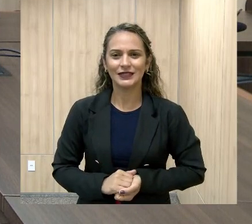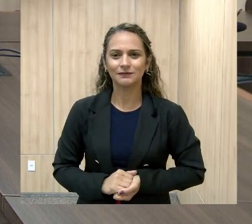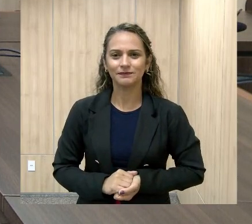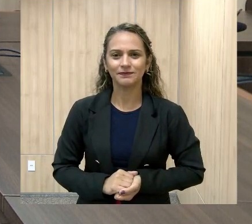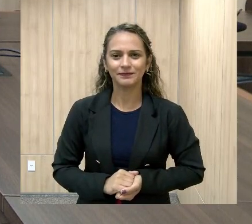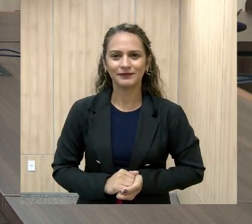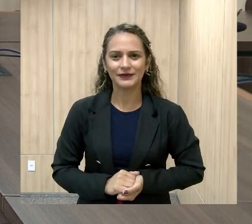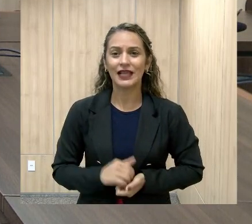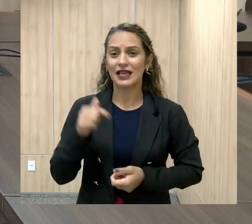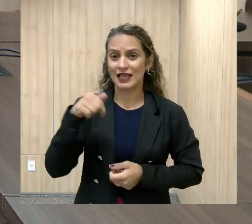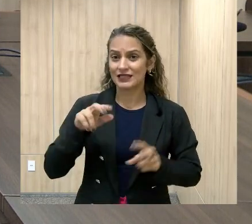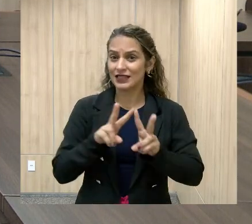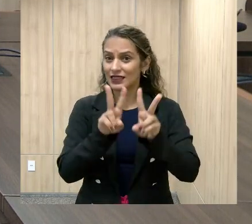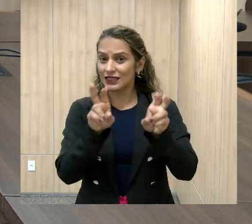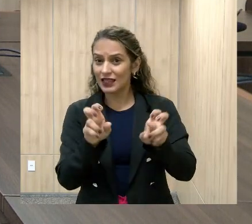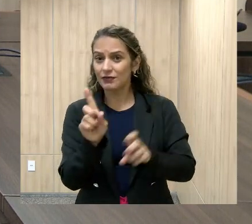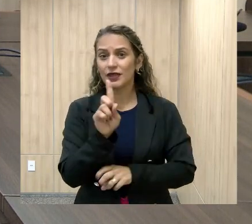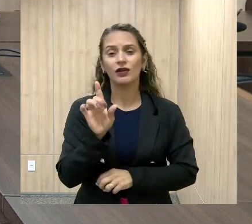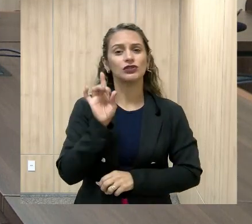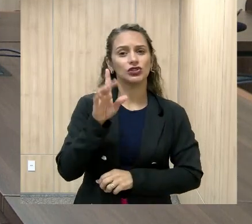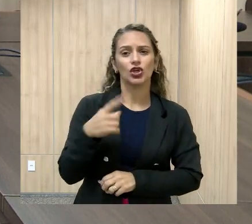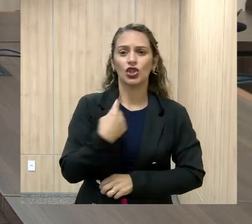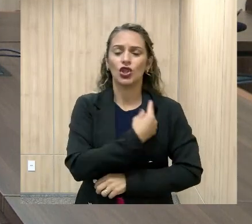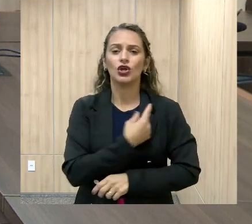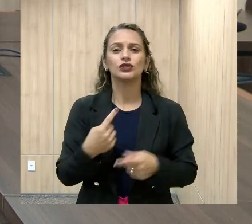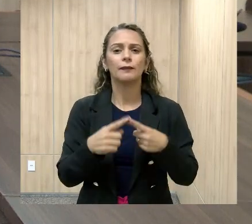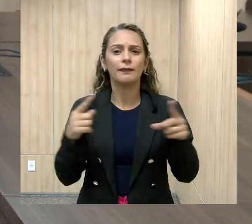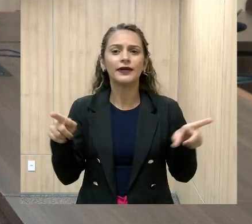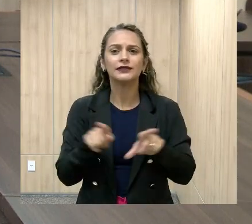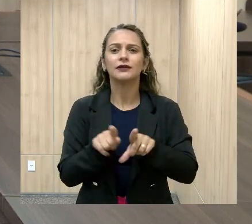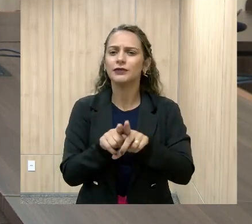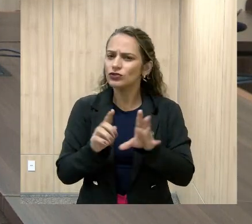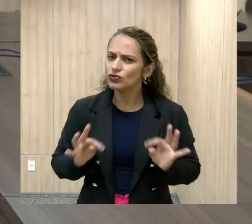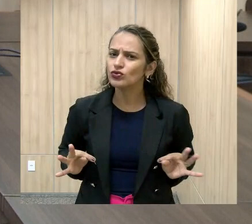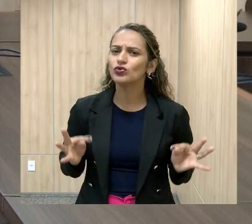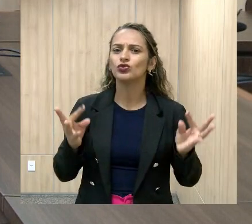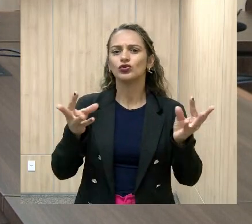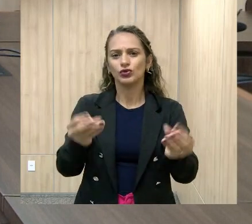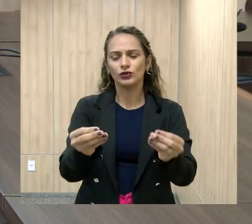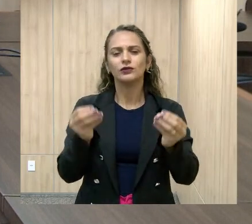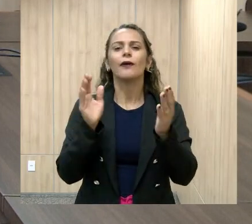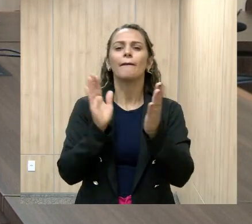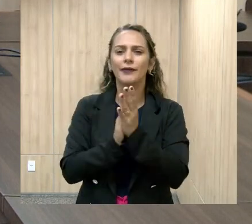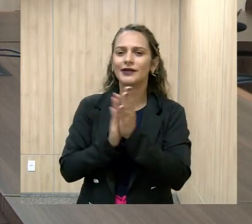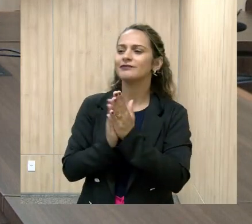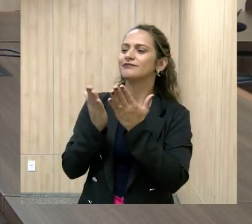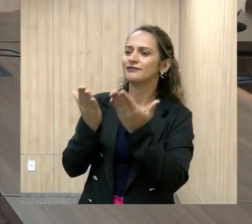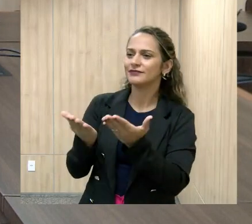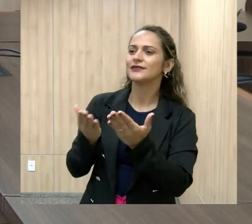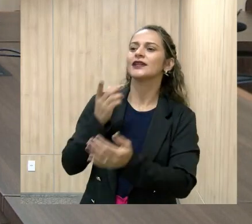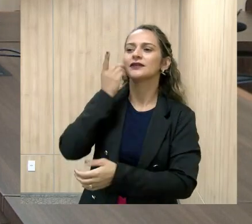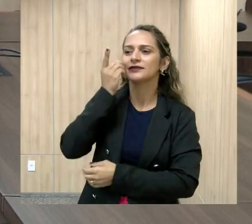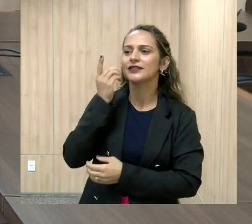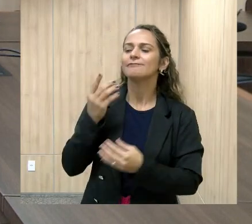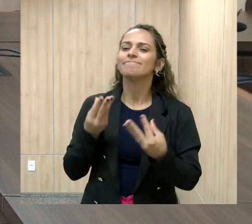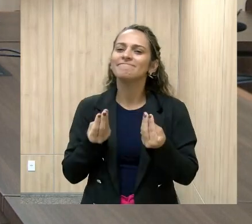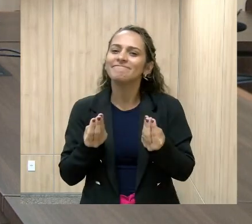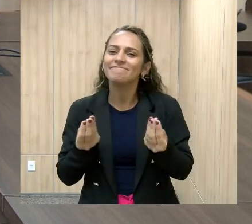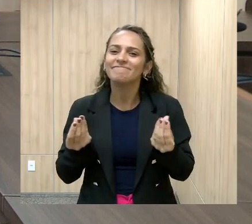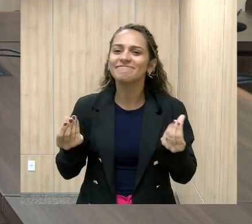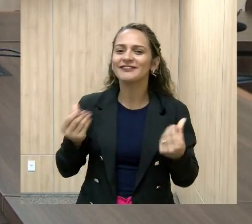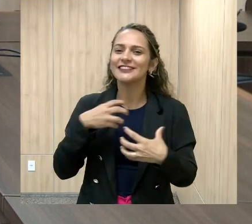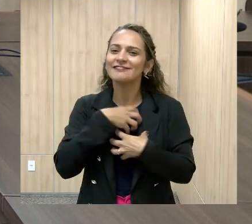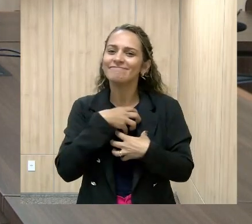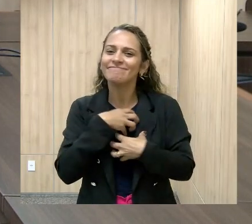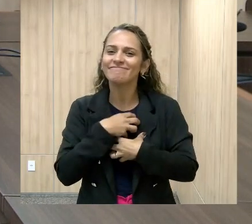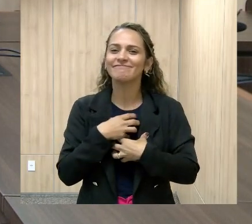muito bem essa causa não é só nossa né Essa causa são de todos então parabéns viu Deputado pela